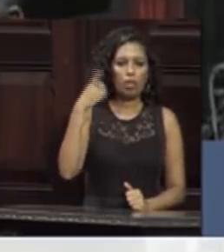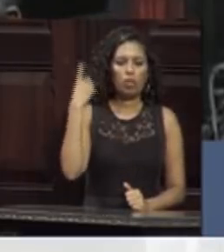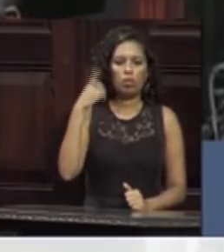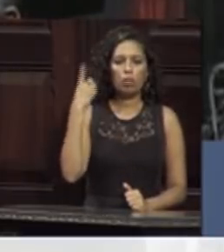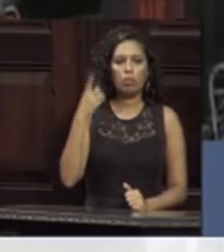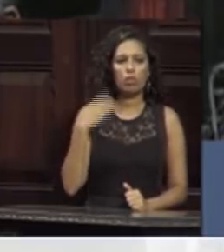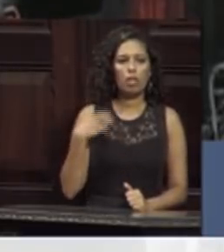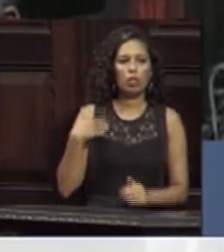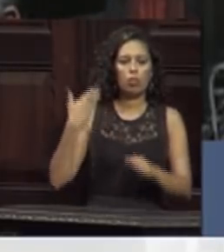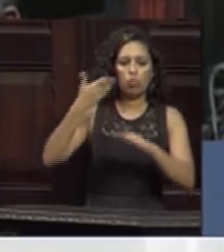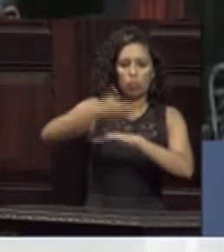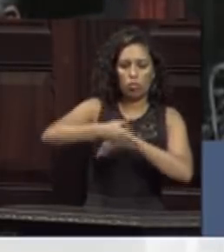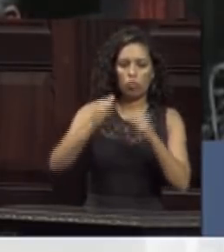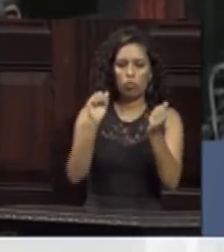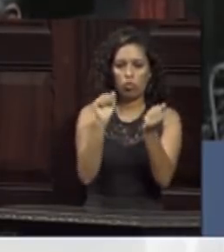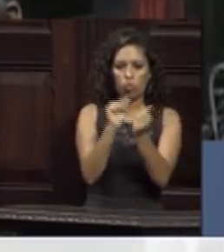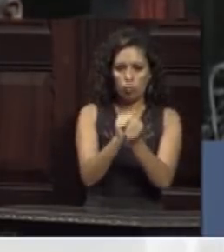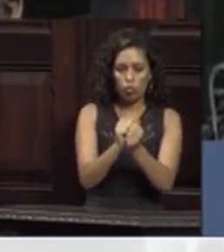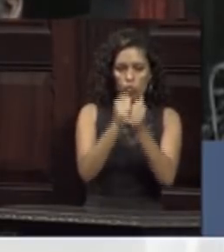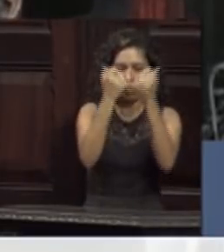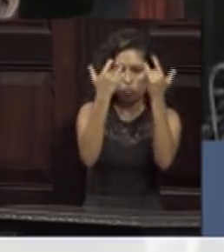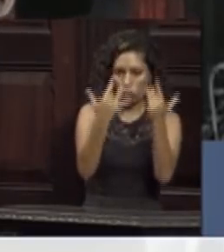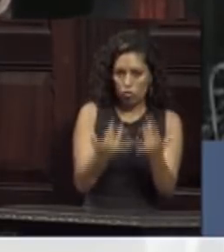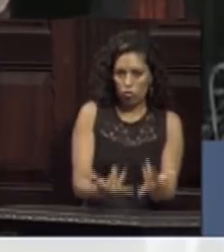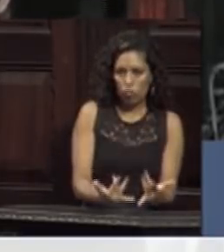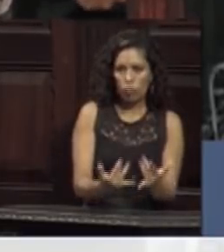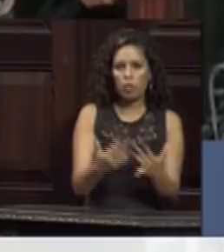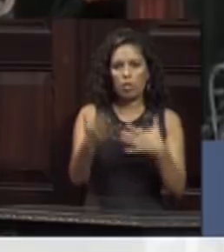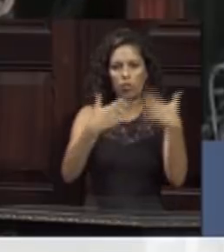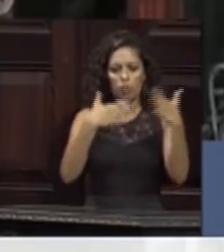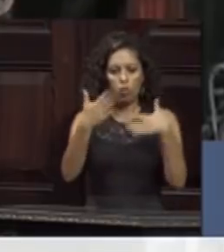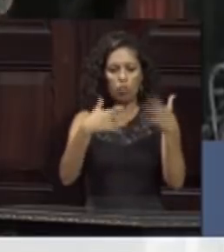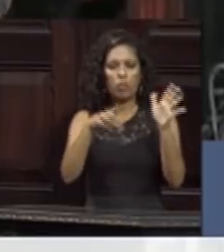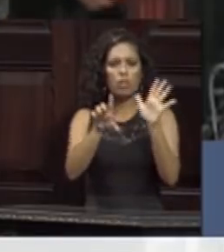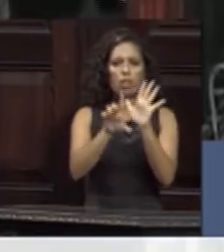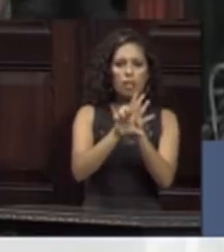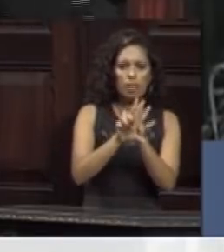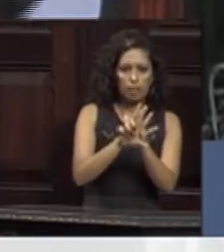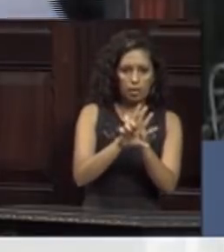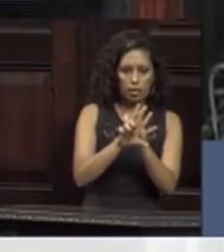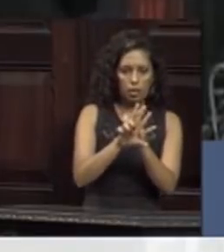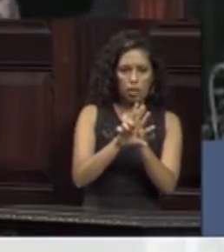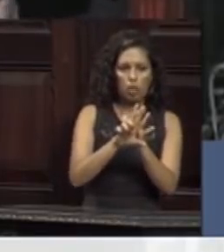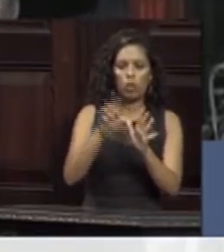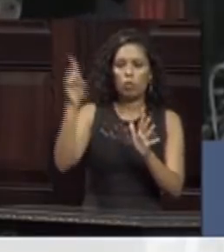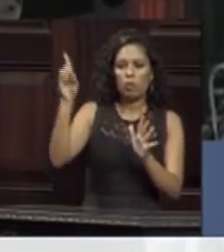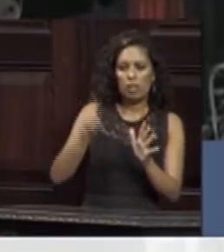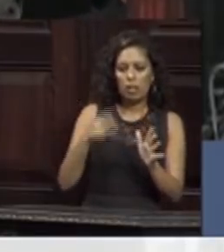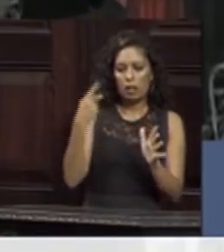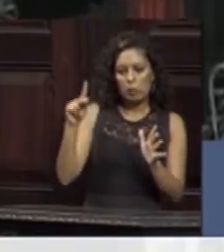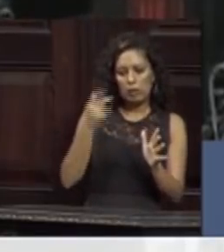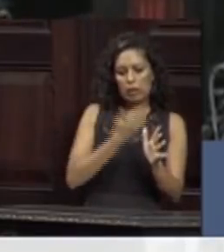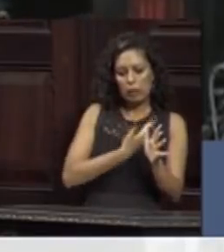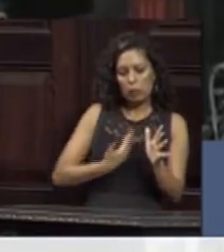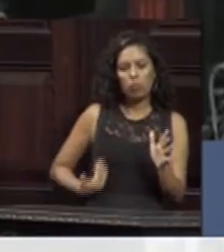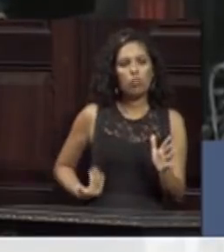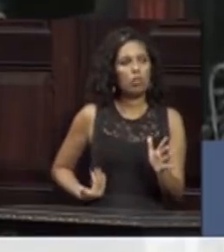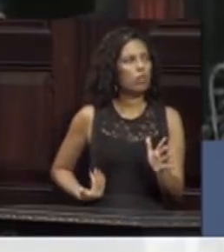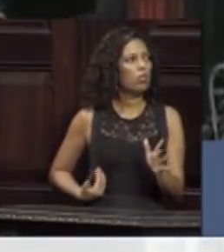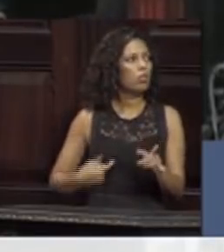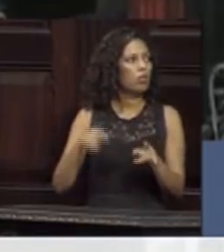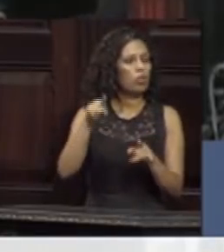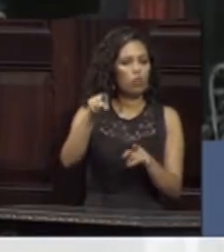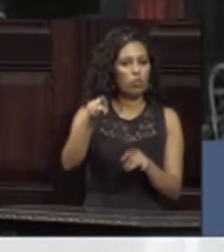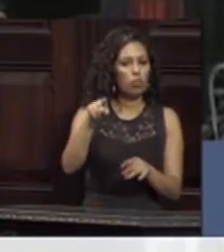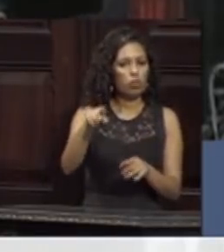que a gente precisava da mensagem da lei para dar legalidade ao decreto do governador. E Vossa